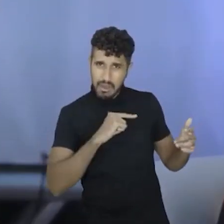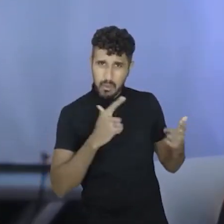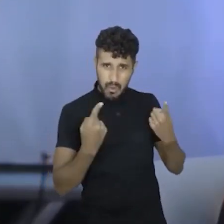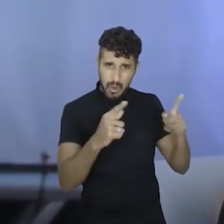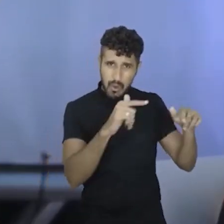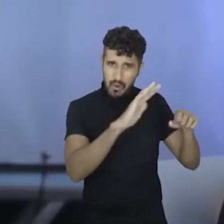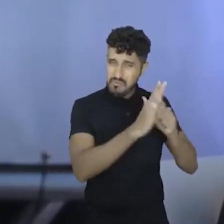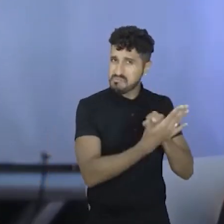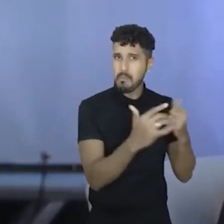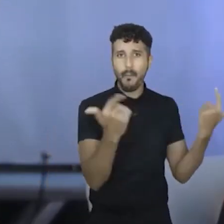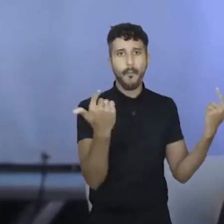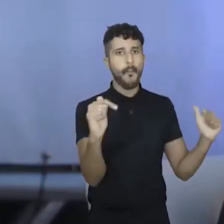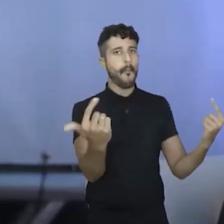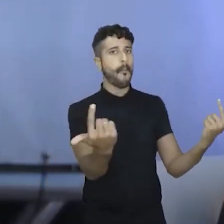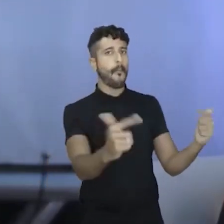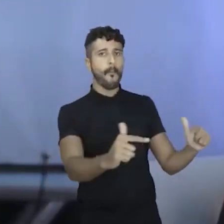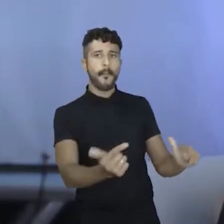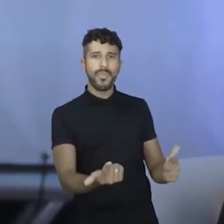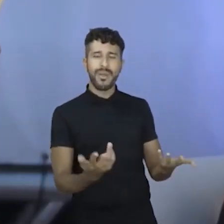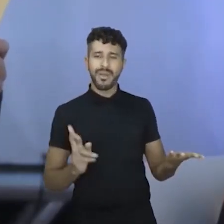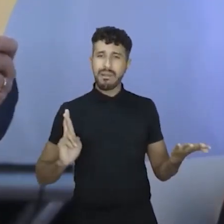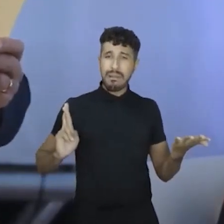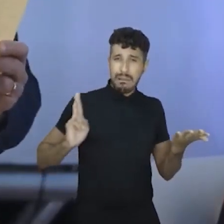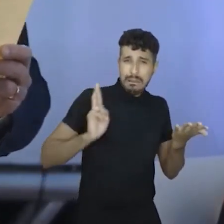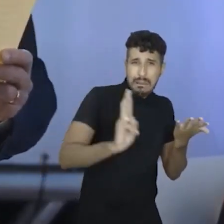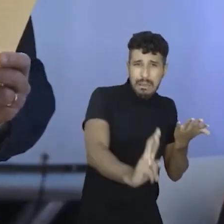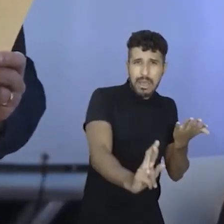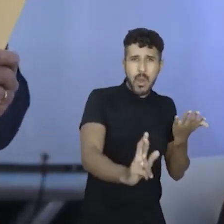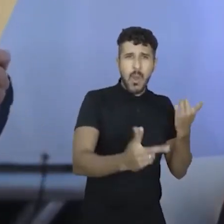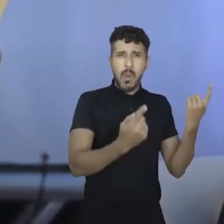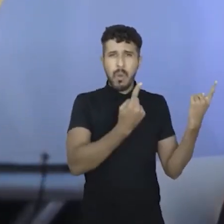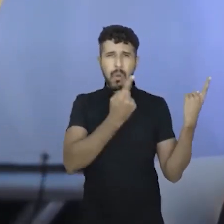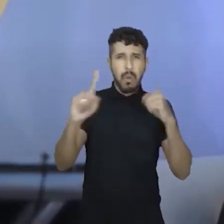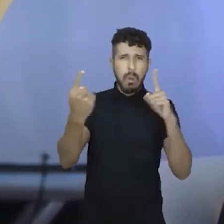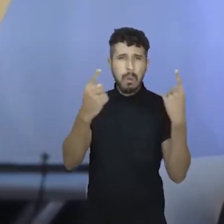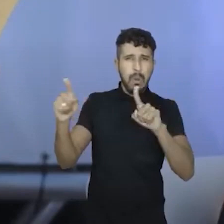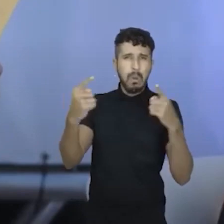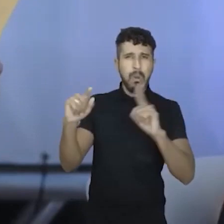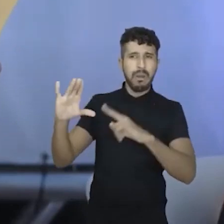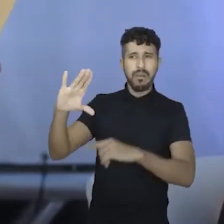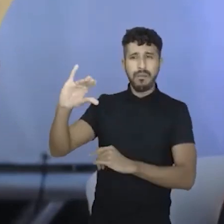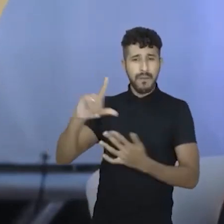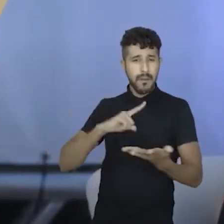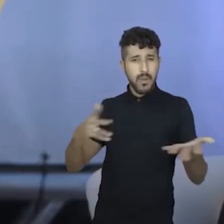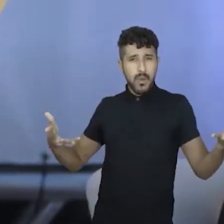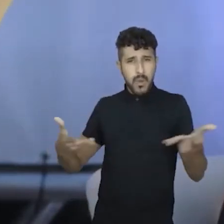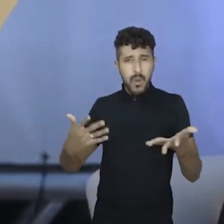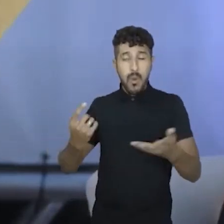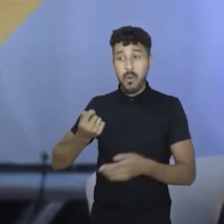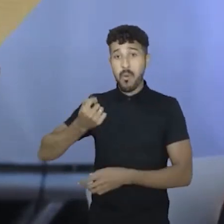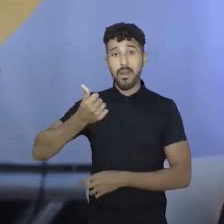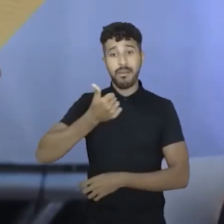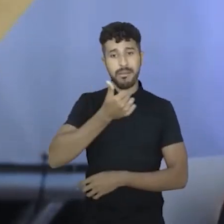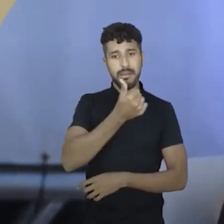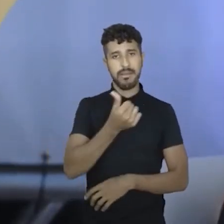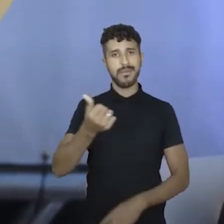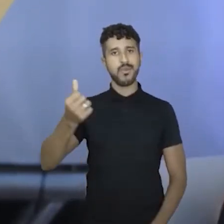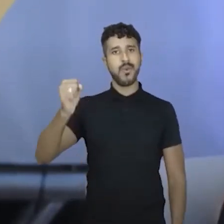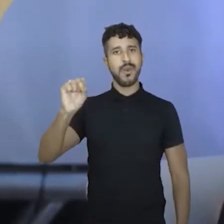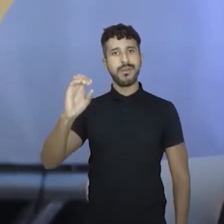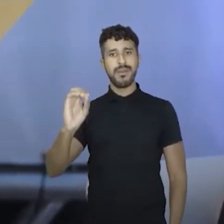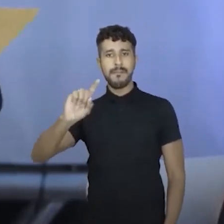O resultado mais trágico desse apagão científico que estamos sofrendo hoje são os quase 680